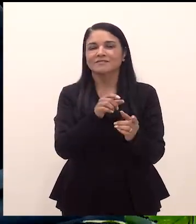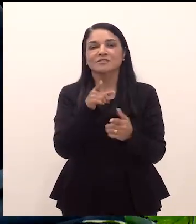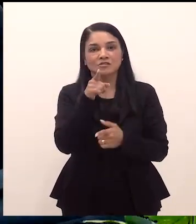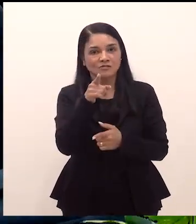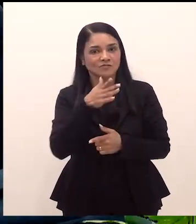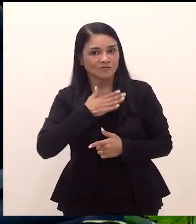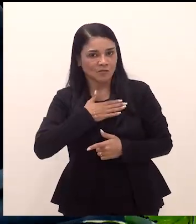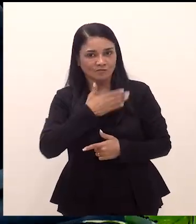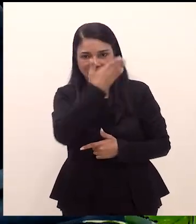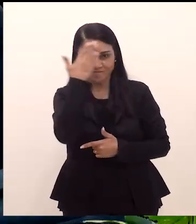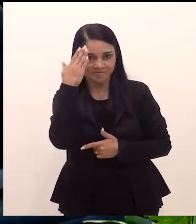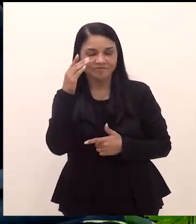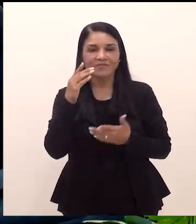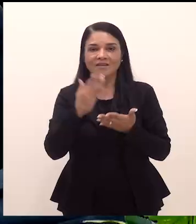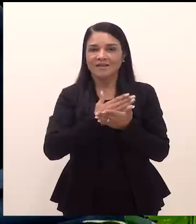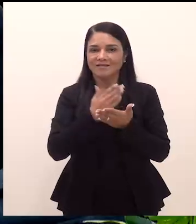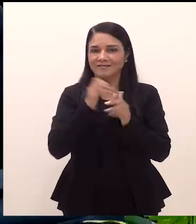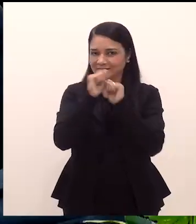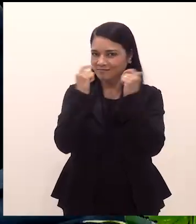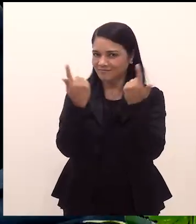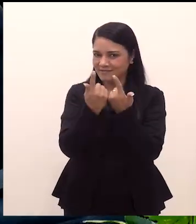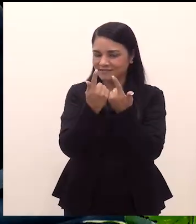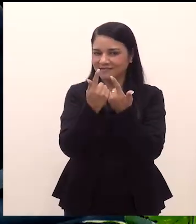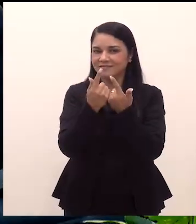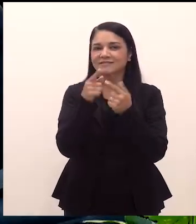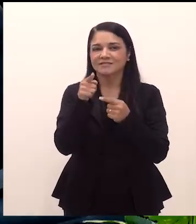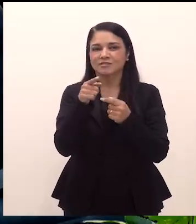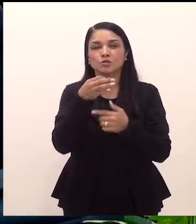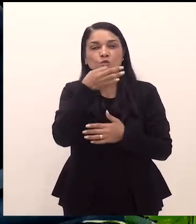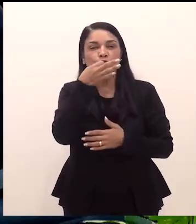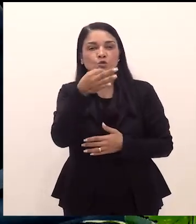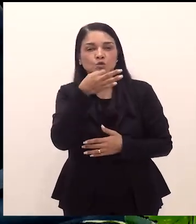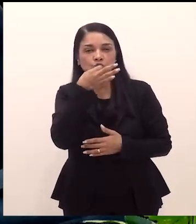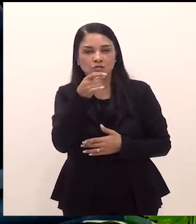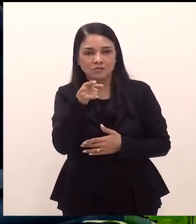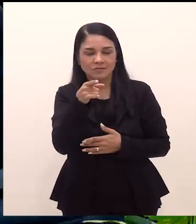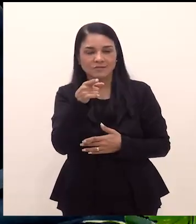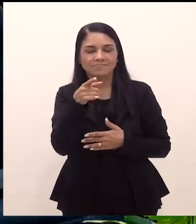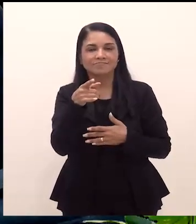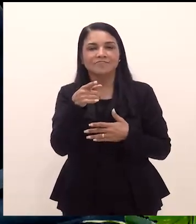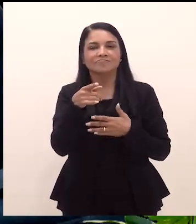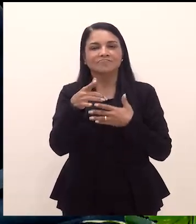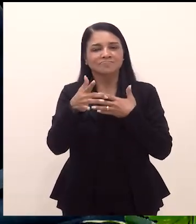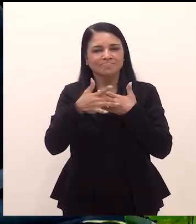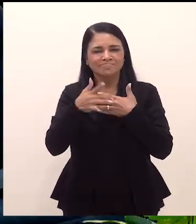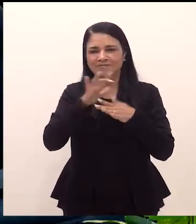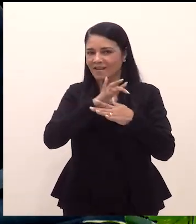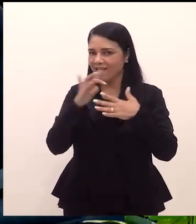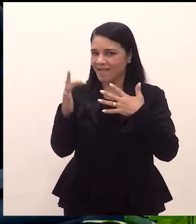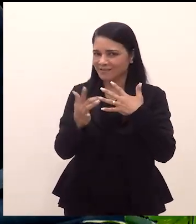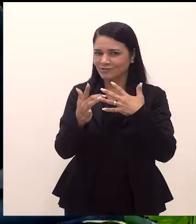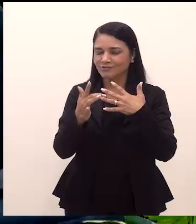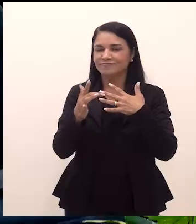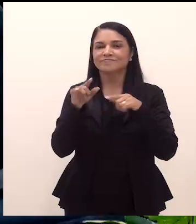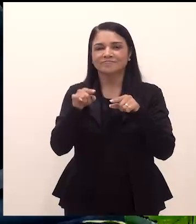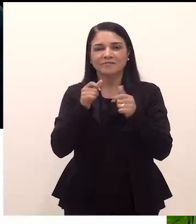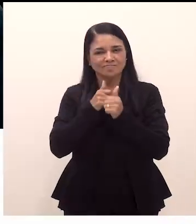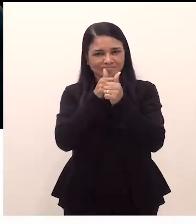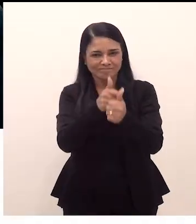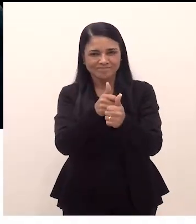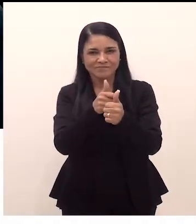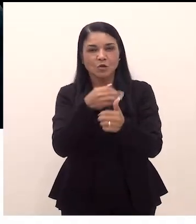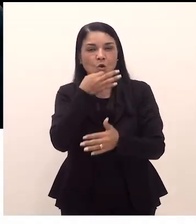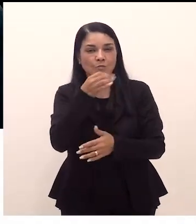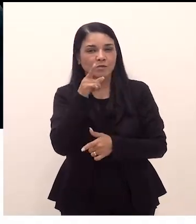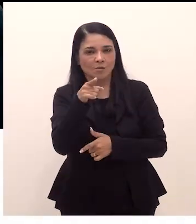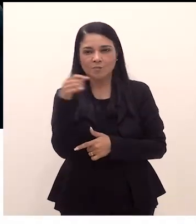bom contar com a sua companhia e com a sua audiência. Eu espero que você tenha curtido o Alerj Revista de hoje. Deixe as suas sugestões e seus comentários nas nossas